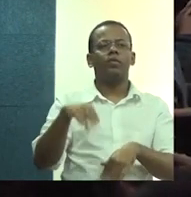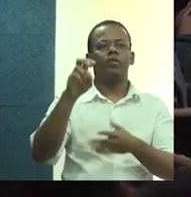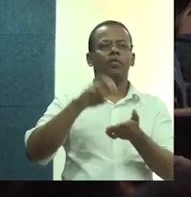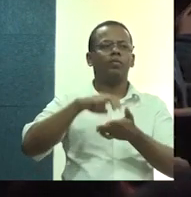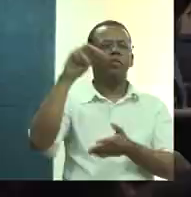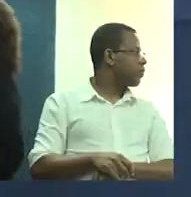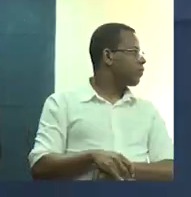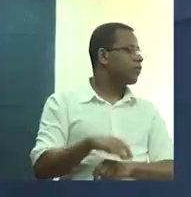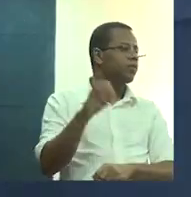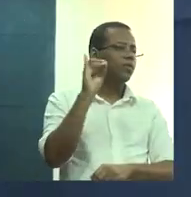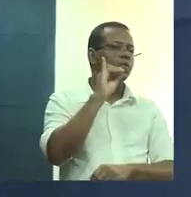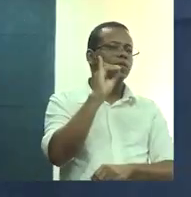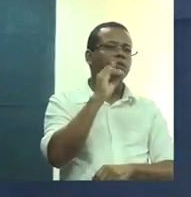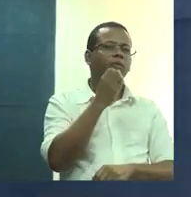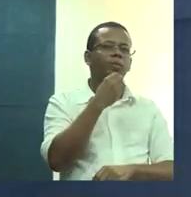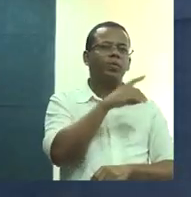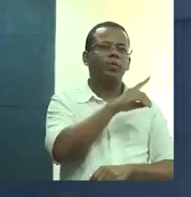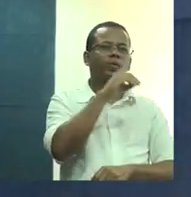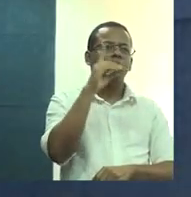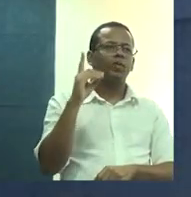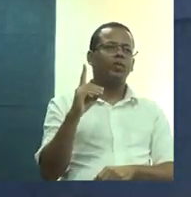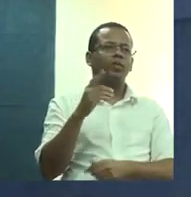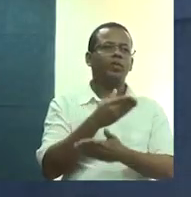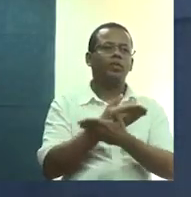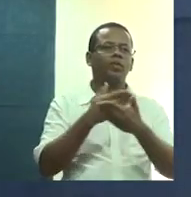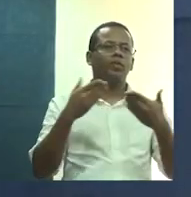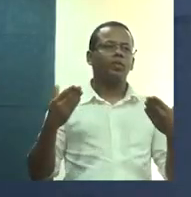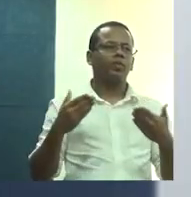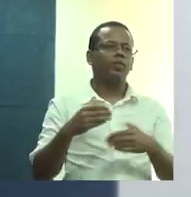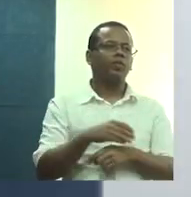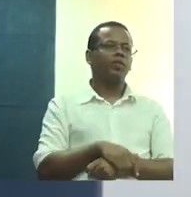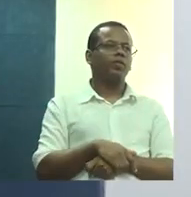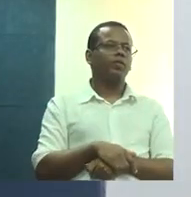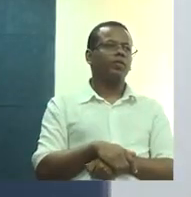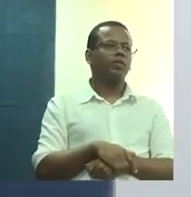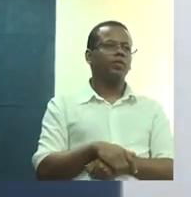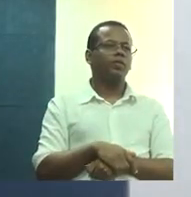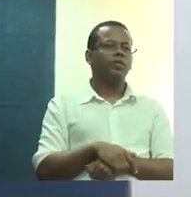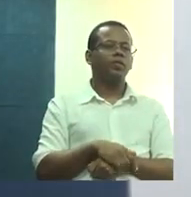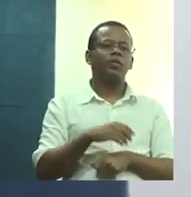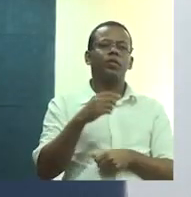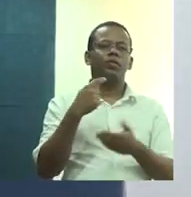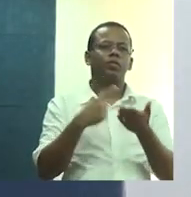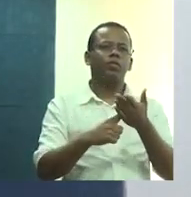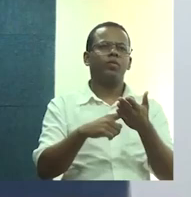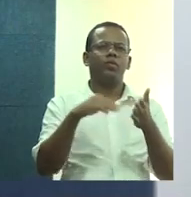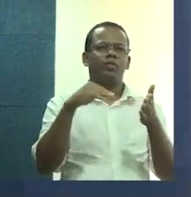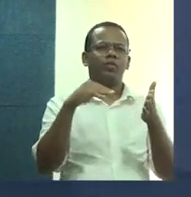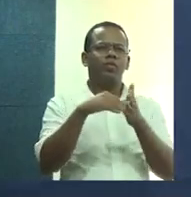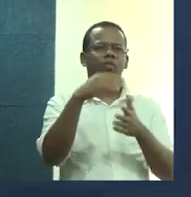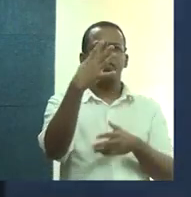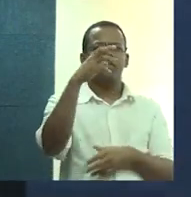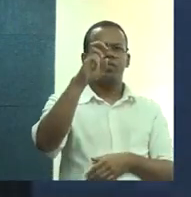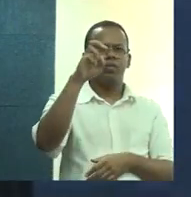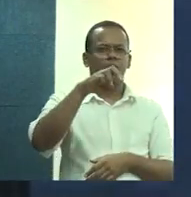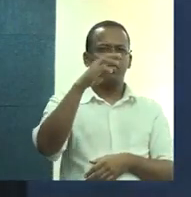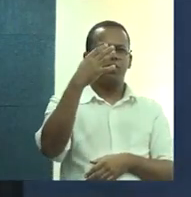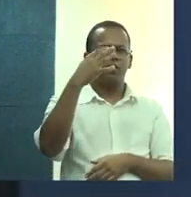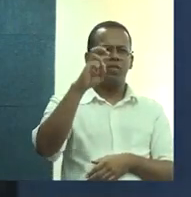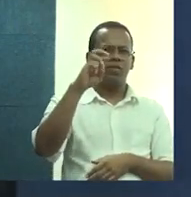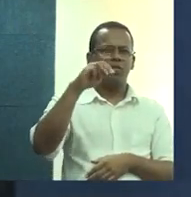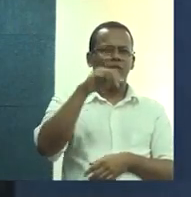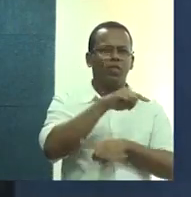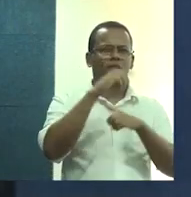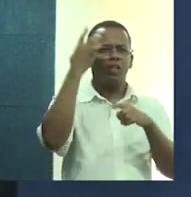parte da manhã Oi gente bom dia a todas a todos prometo que eu não vou chegar nos 45 minutos não